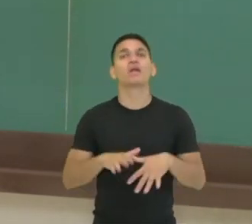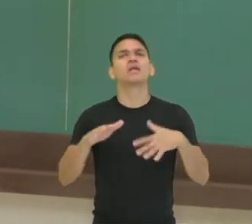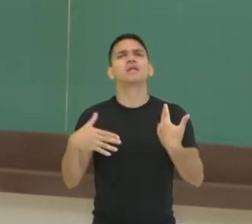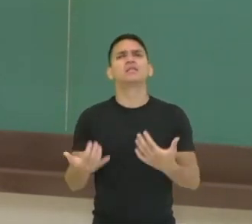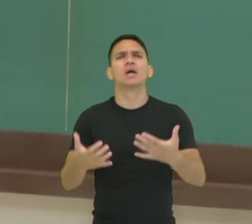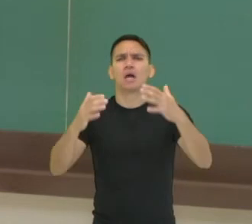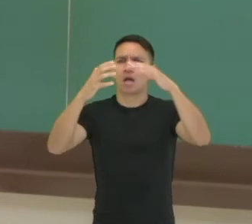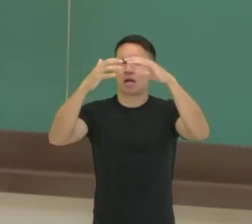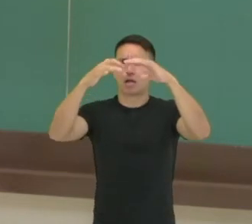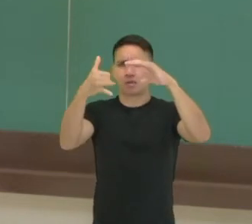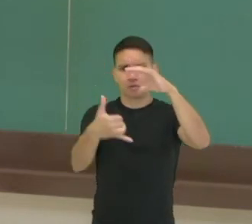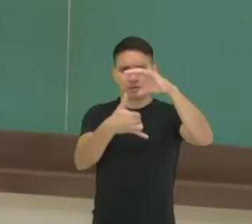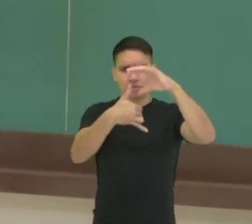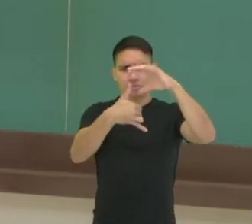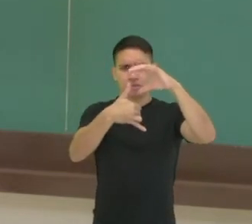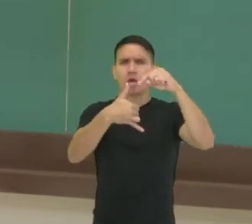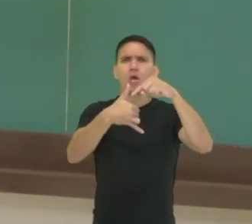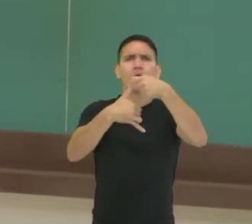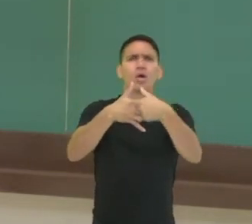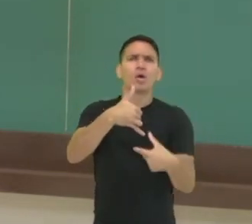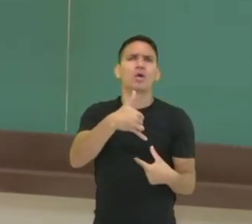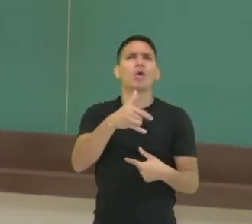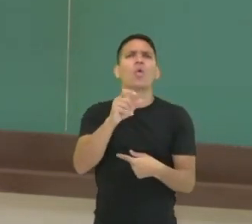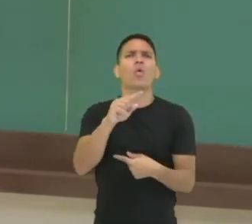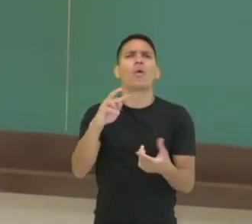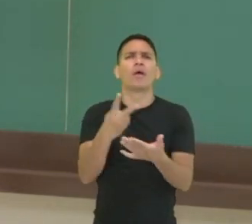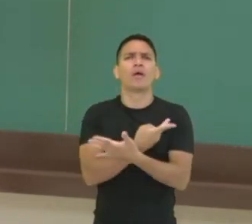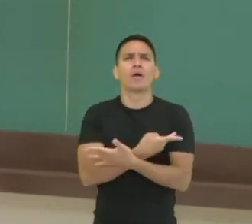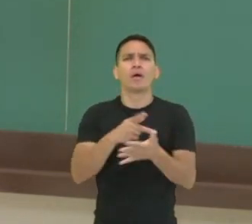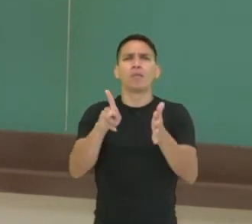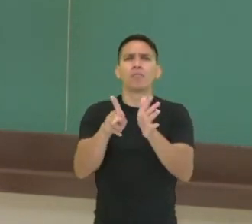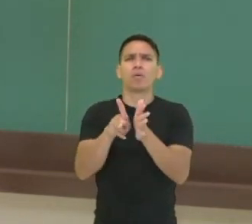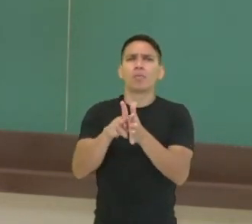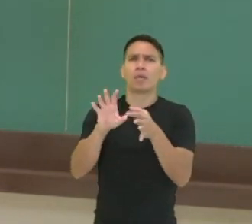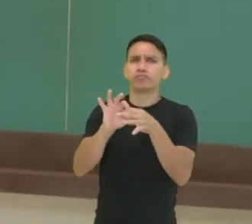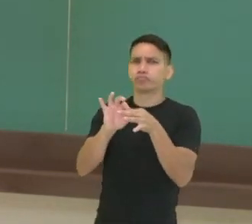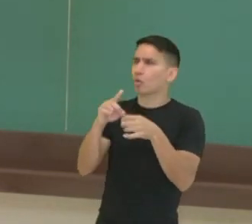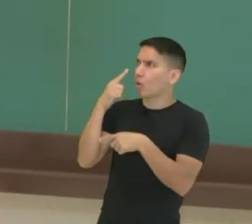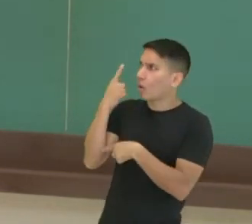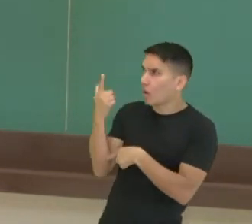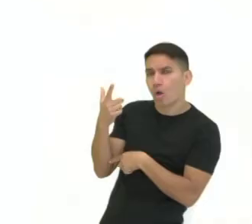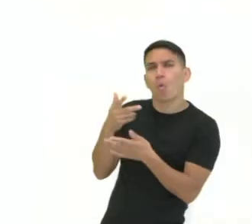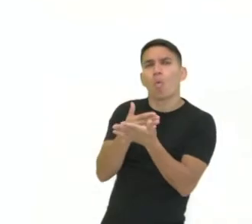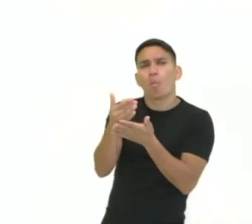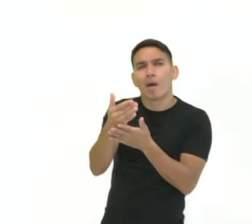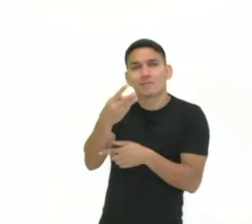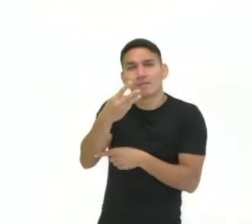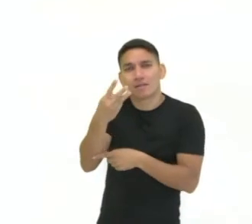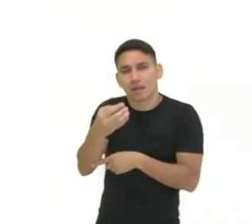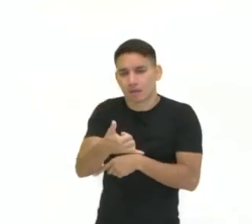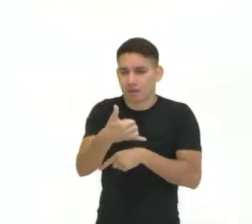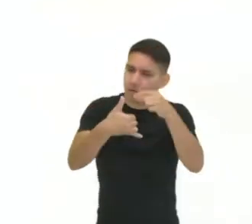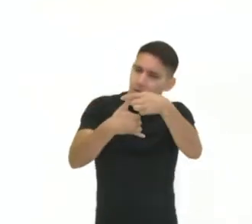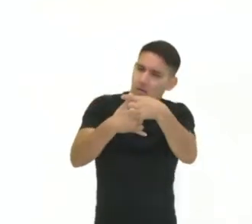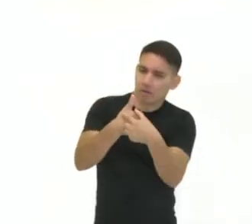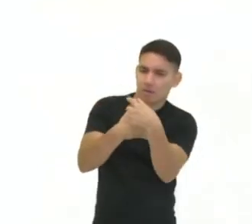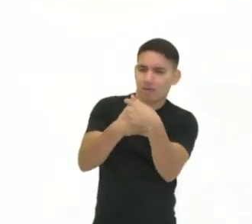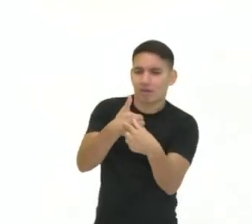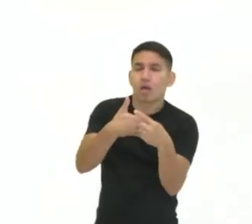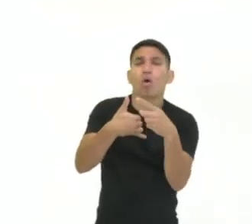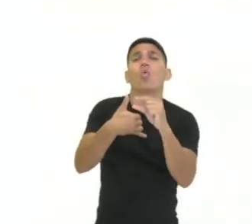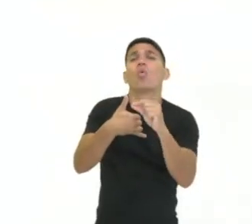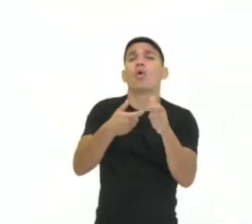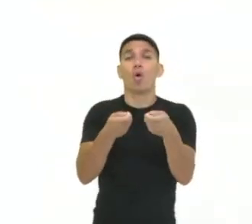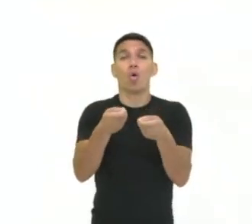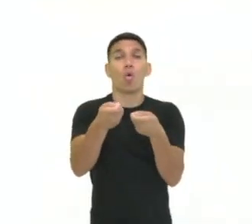encefálico, que é a terceira parte que a gente vai entender sobre o sistema nervoso central. É responsável por coordenar o quê?